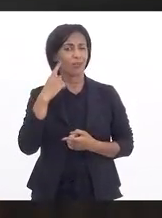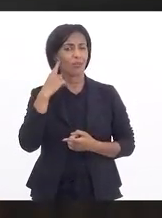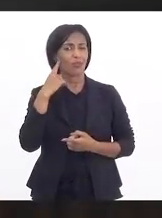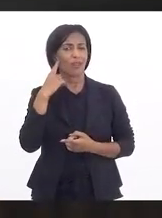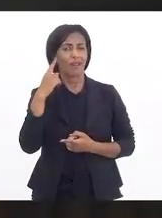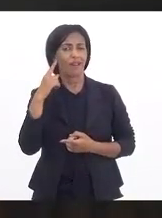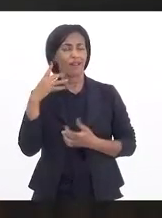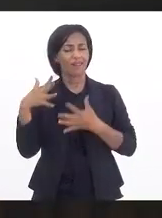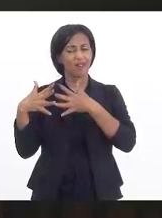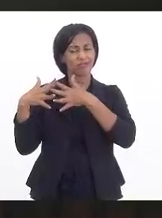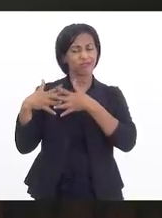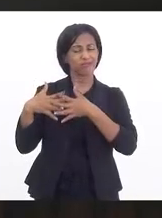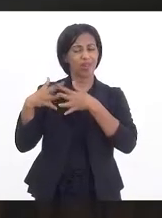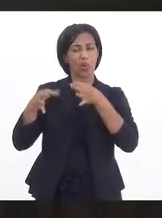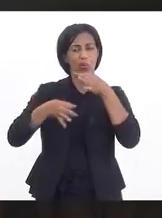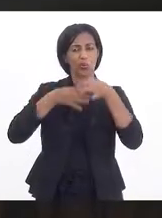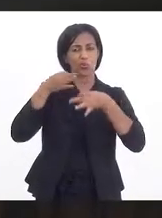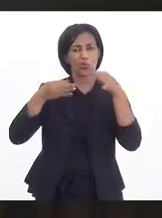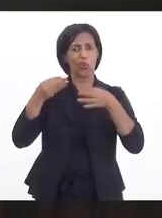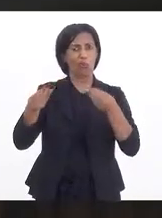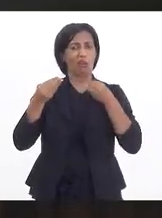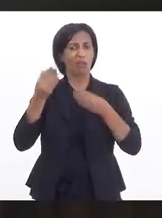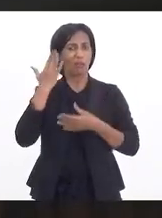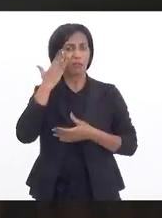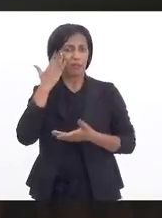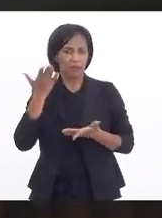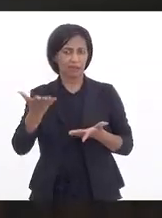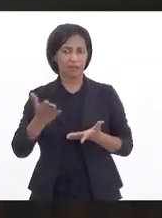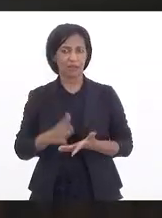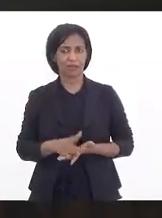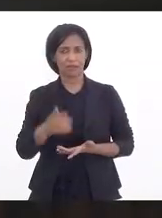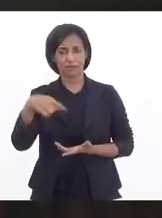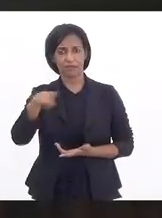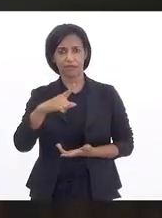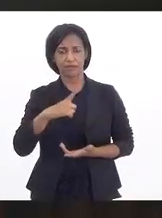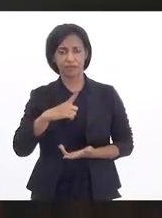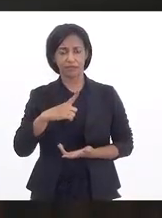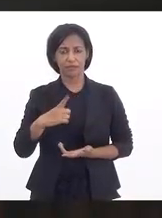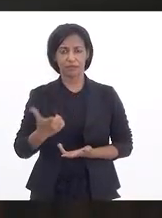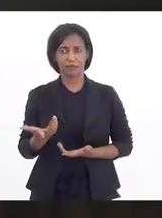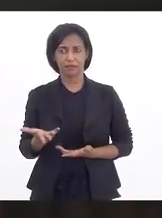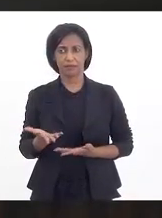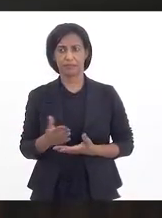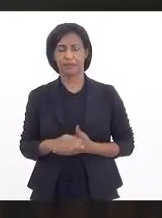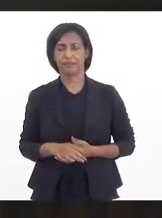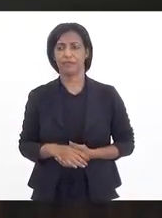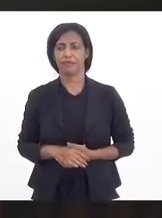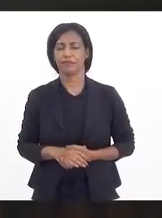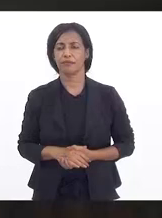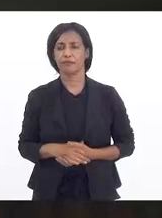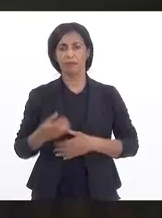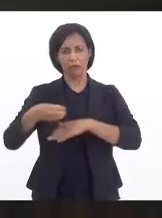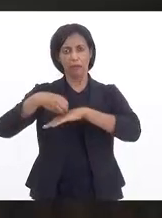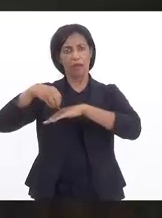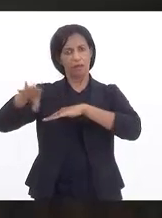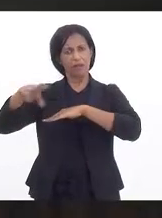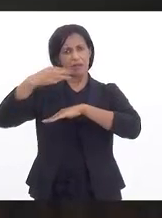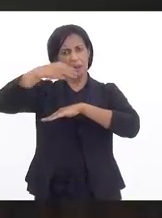audível o som não tá dando para entender mais parecer